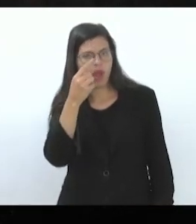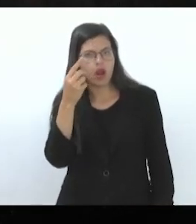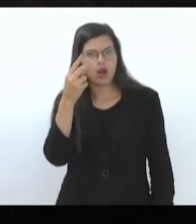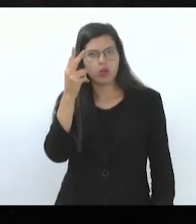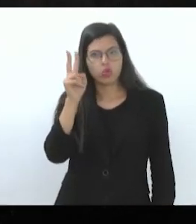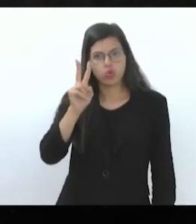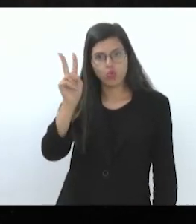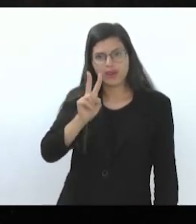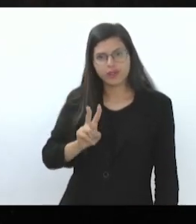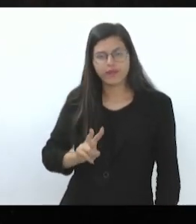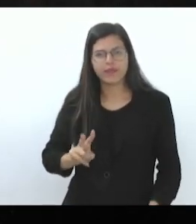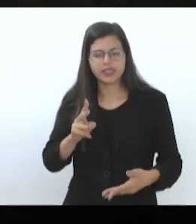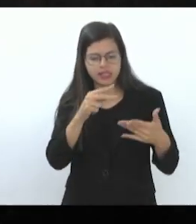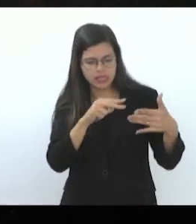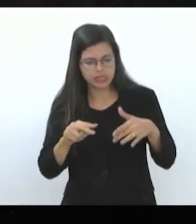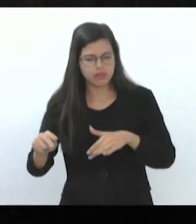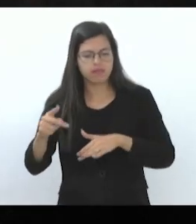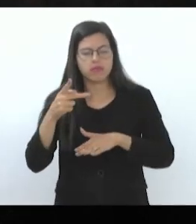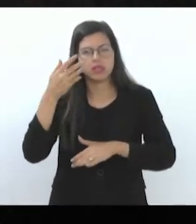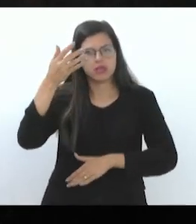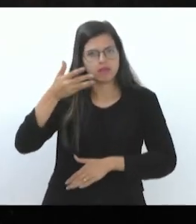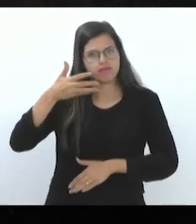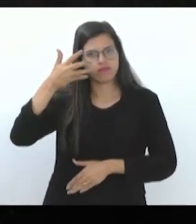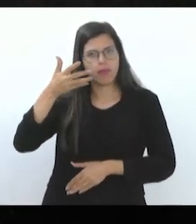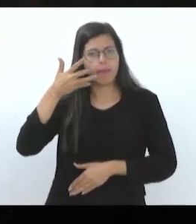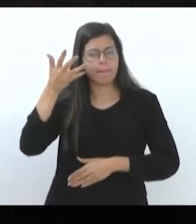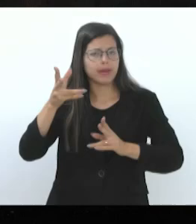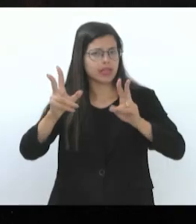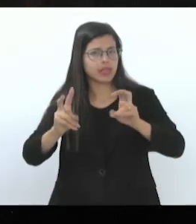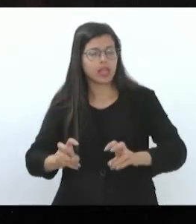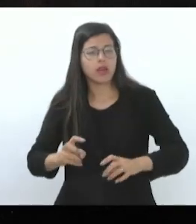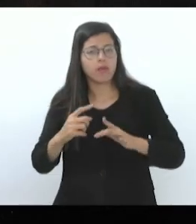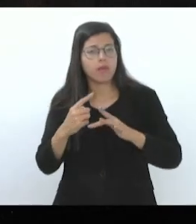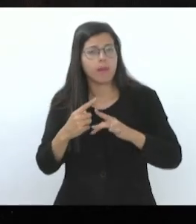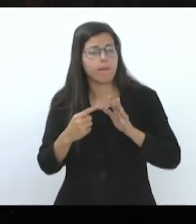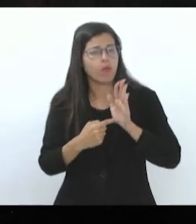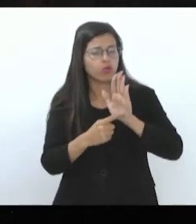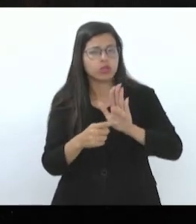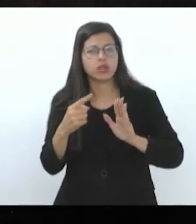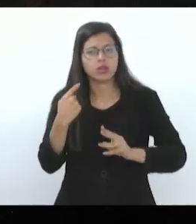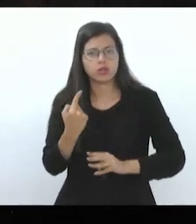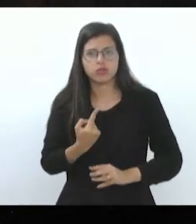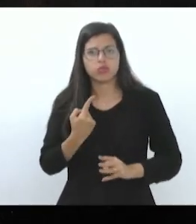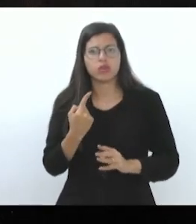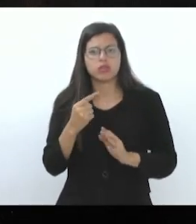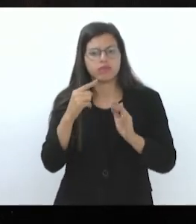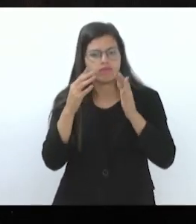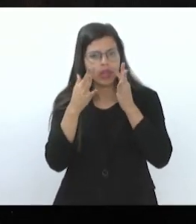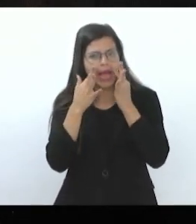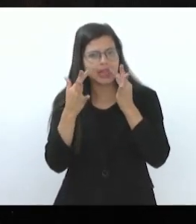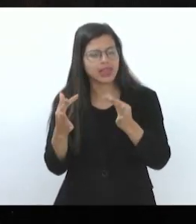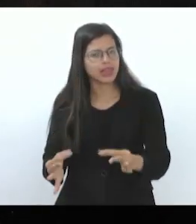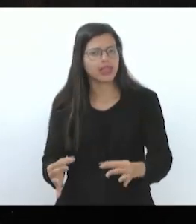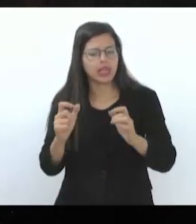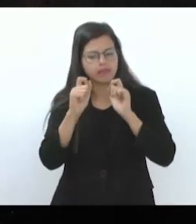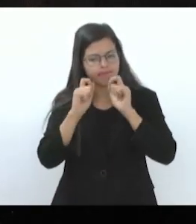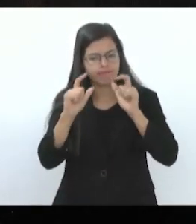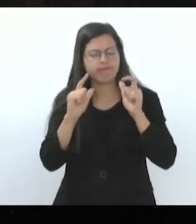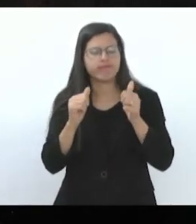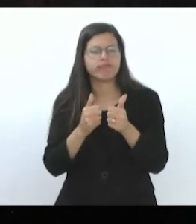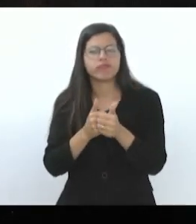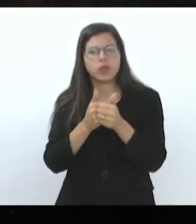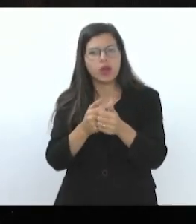estamos adormecidos, nós estamos vigilantes, e o que está acontecendo aqui na nossa região metropolitana, nesse